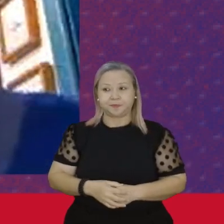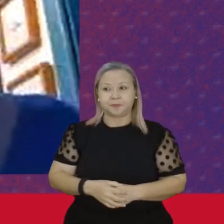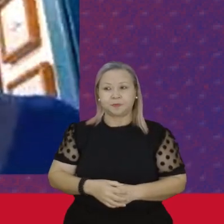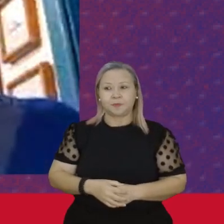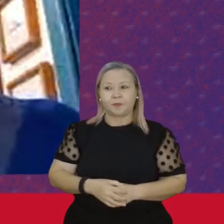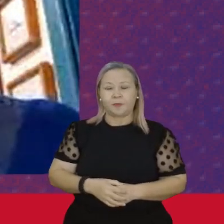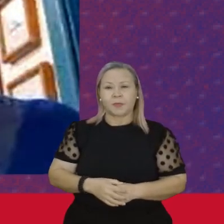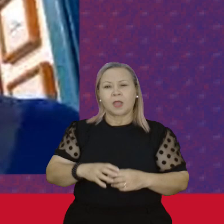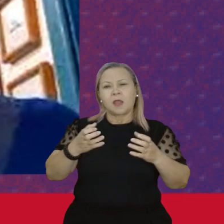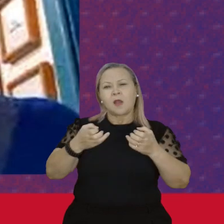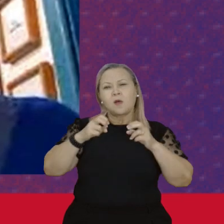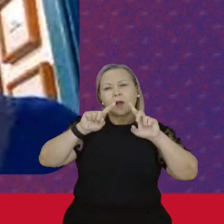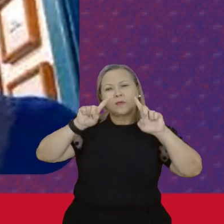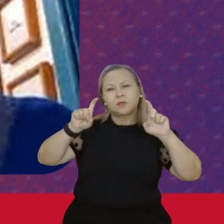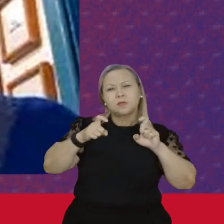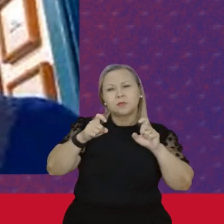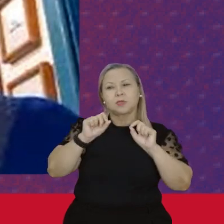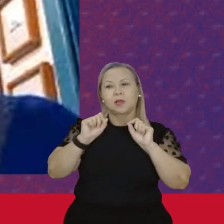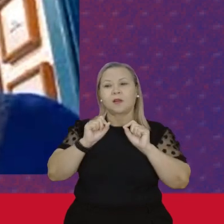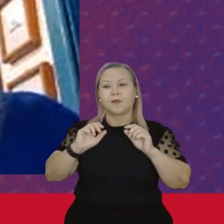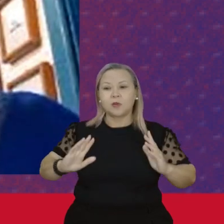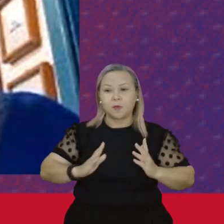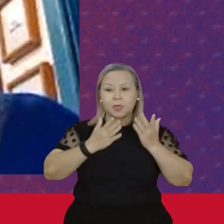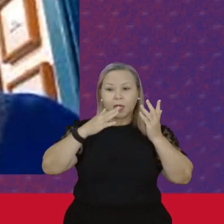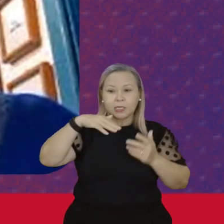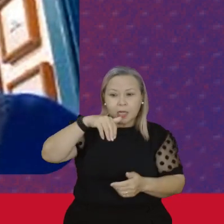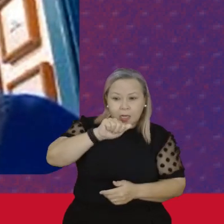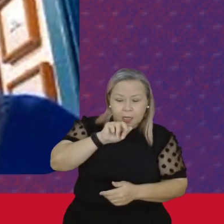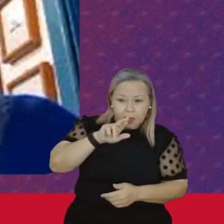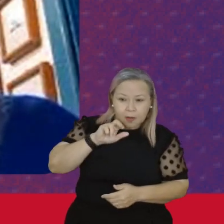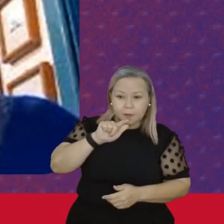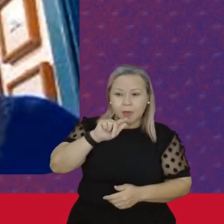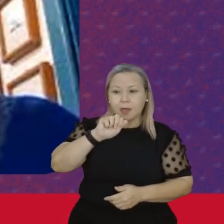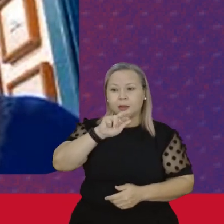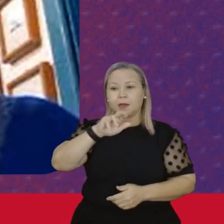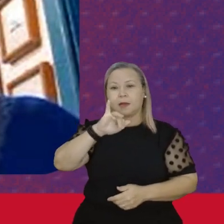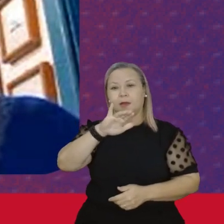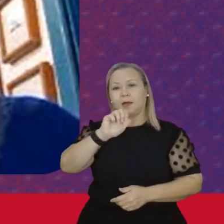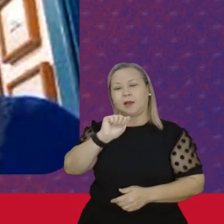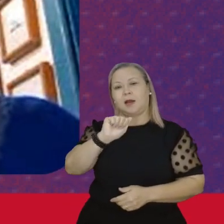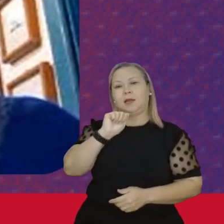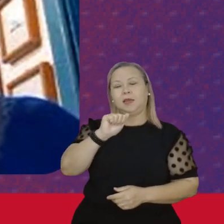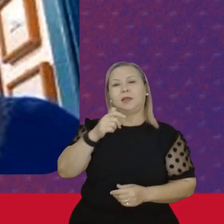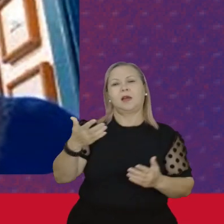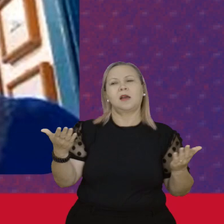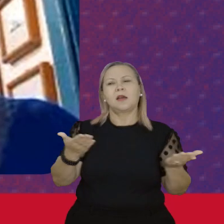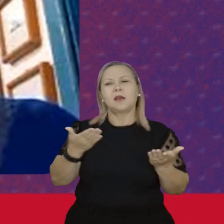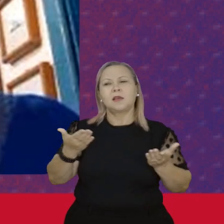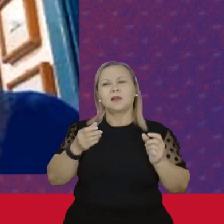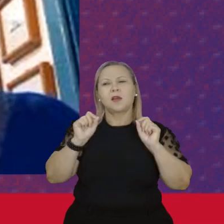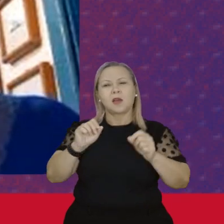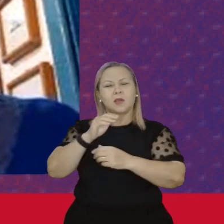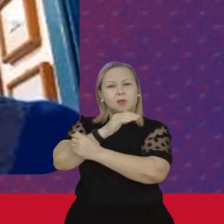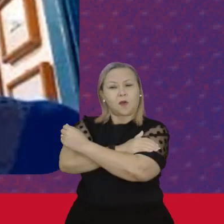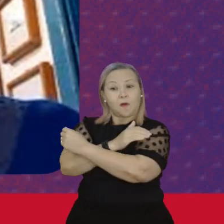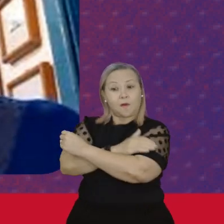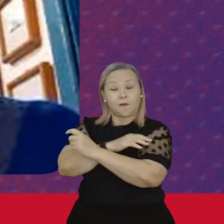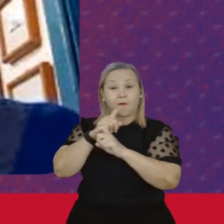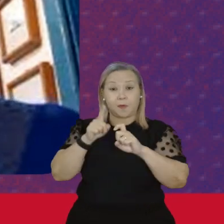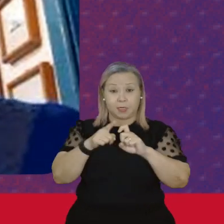fazer uma homenagem a Margarida Barreto, uma médica que morreu recentemente, médica feminista,